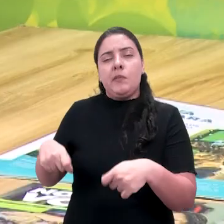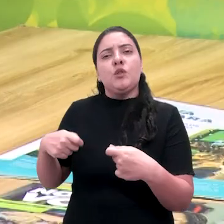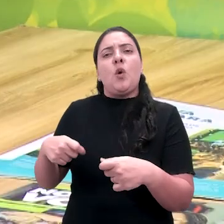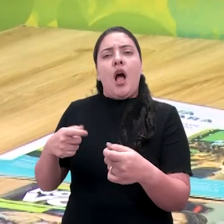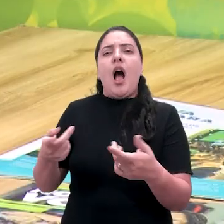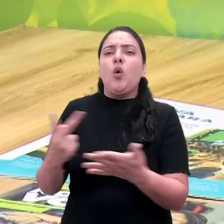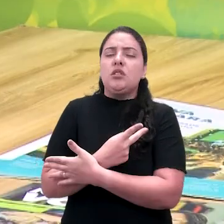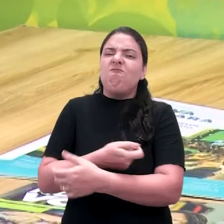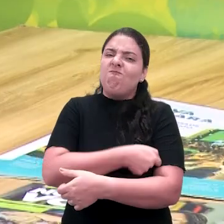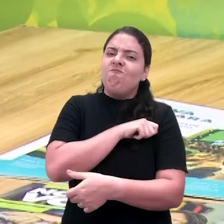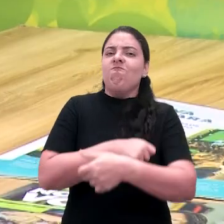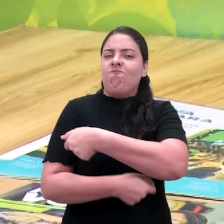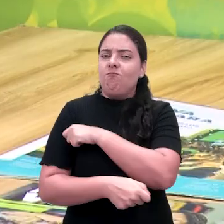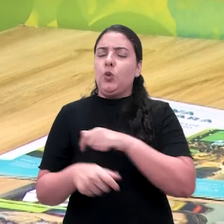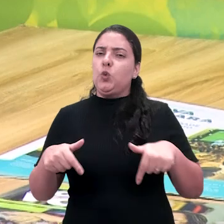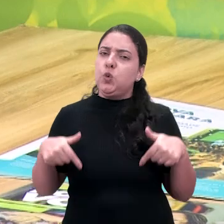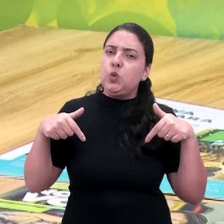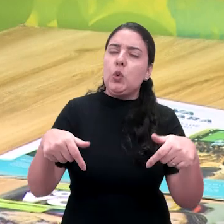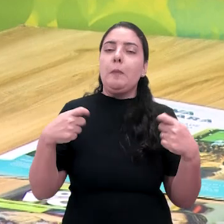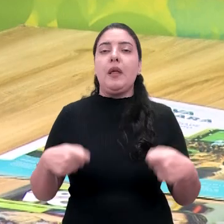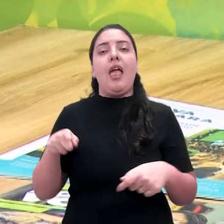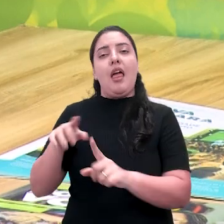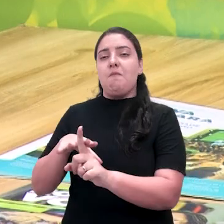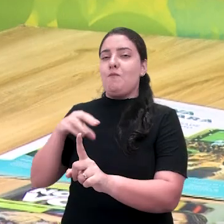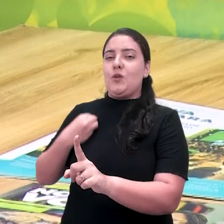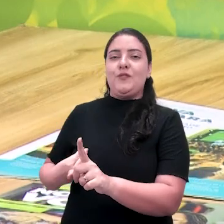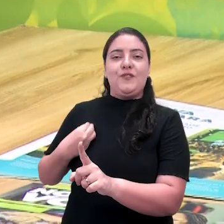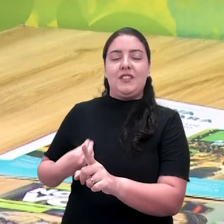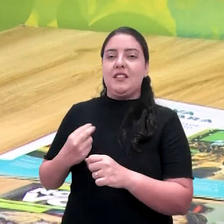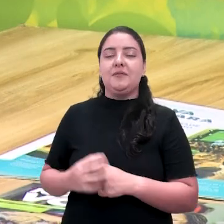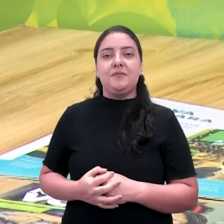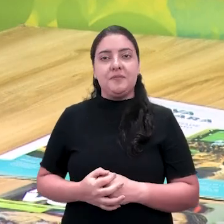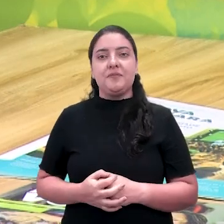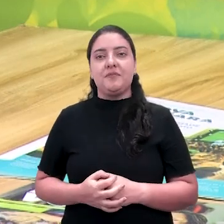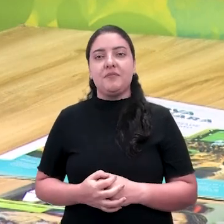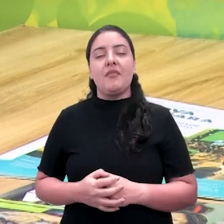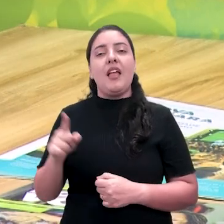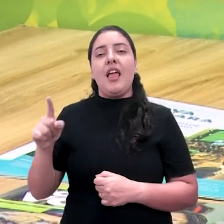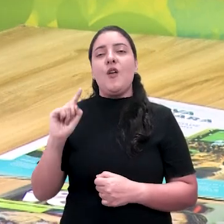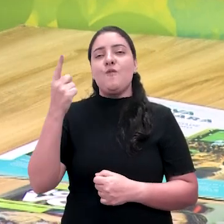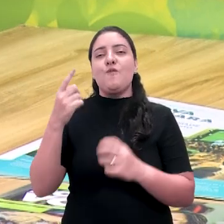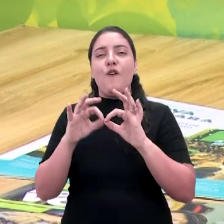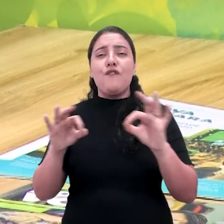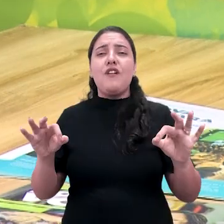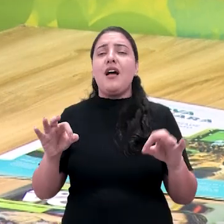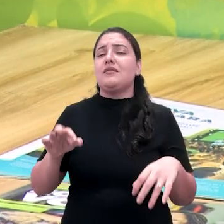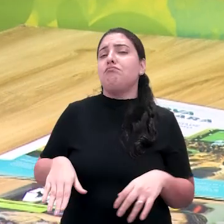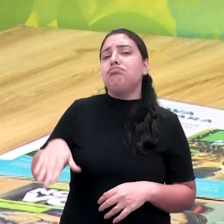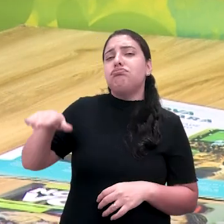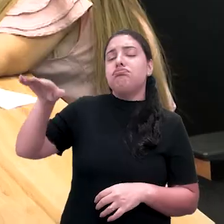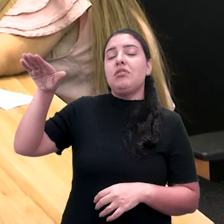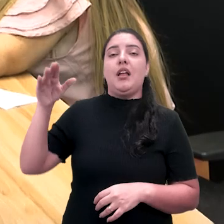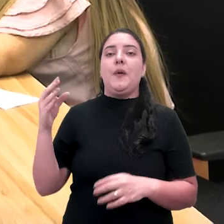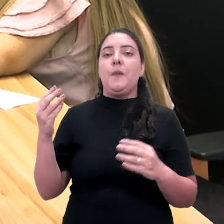realmente se superar, sabe? Sim. Então, ela é minha maior inspiração. E ela me fala uma frase desde pequena, que até esses dias eu